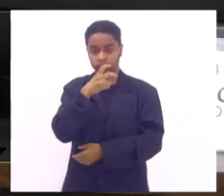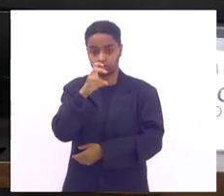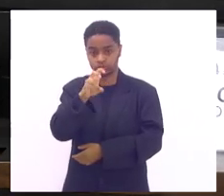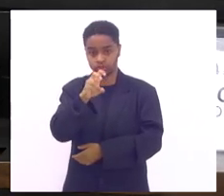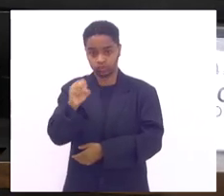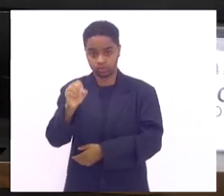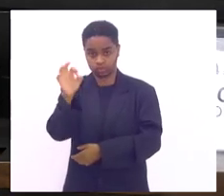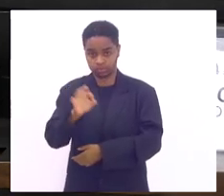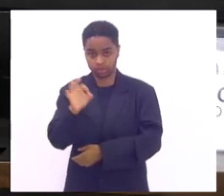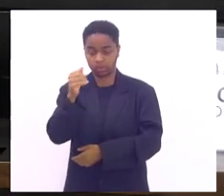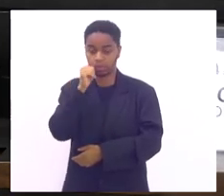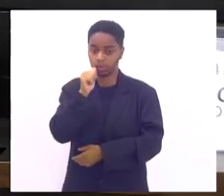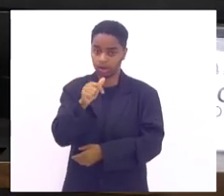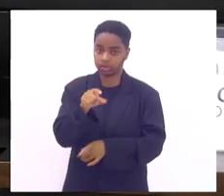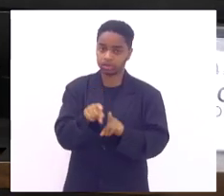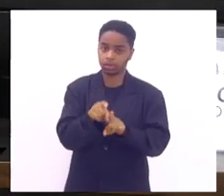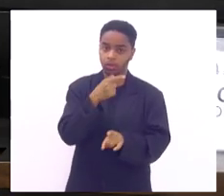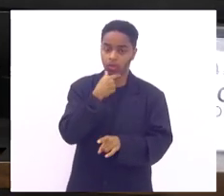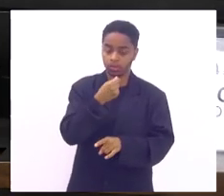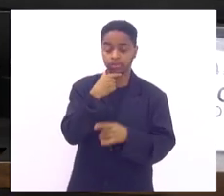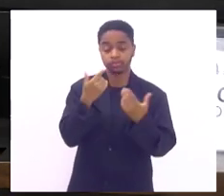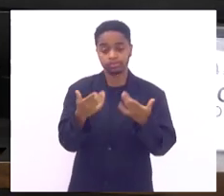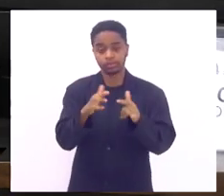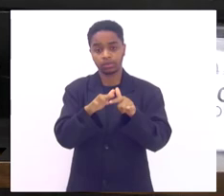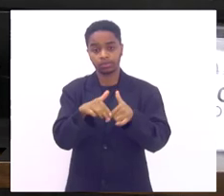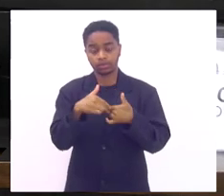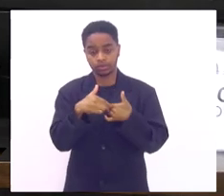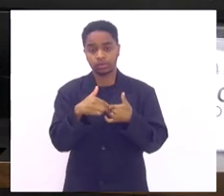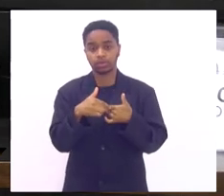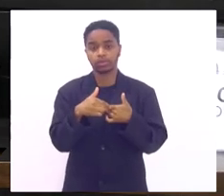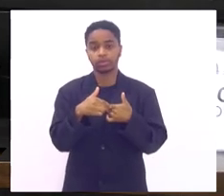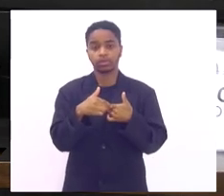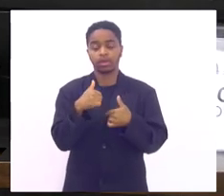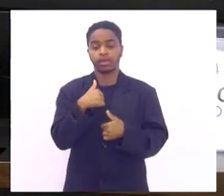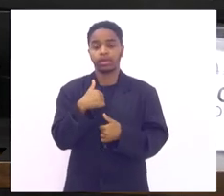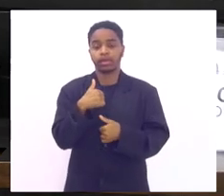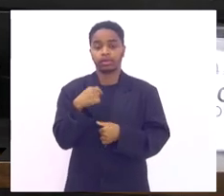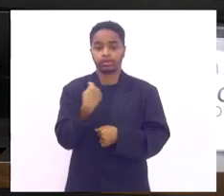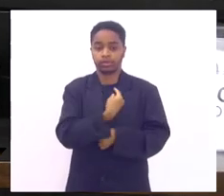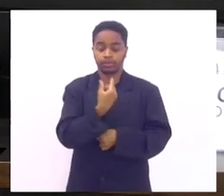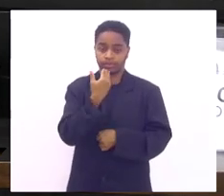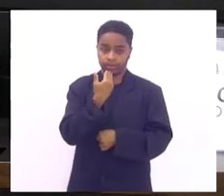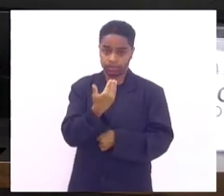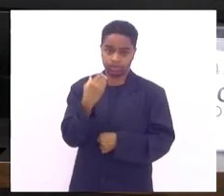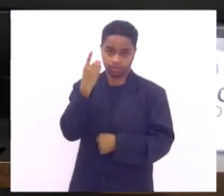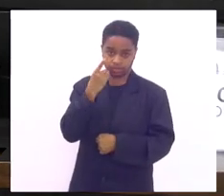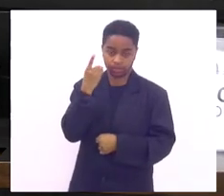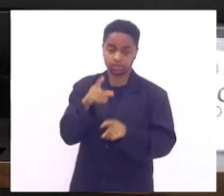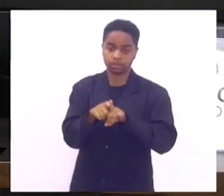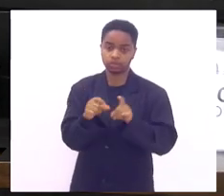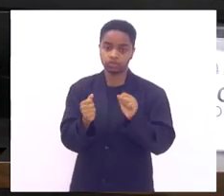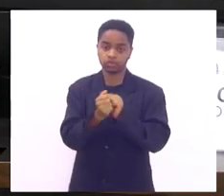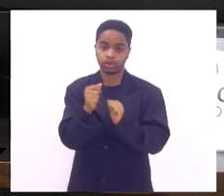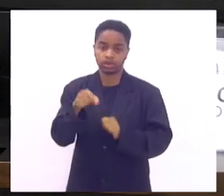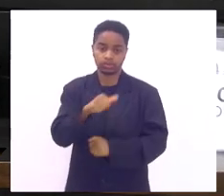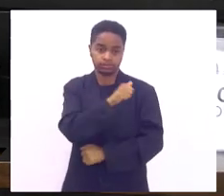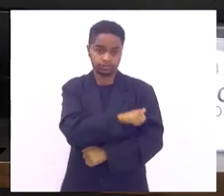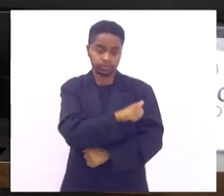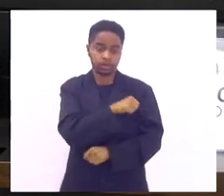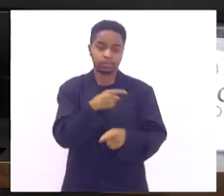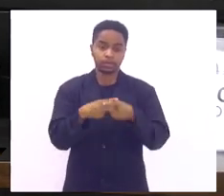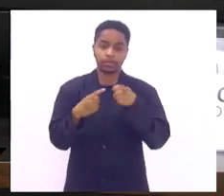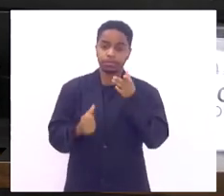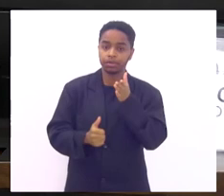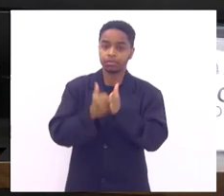e homens. Por isso, desse pedido feito ao deputado, e o Estado do Rio de Janeiro foi o primeiro Estado da Federação